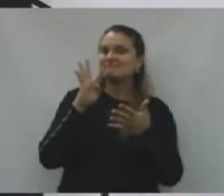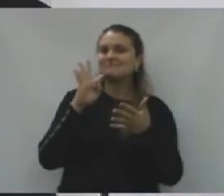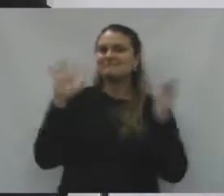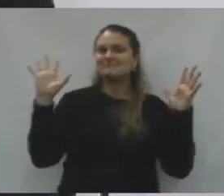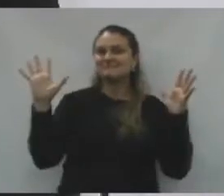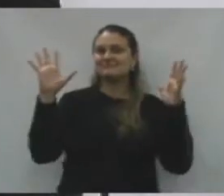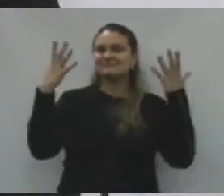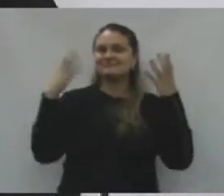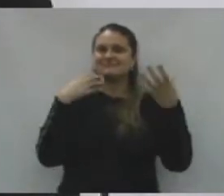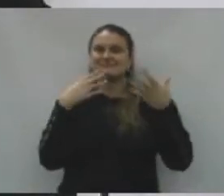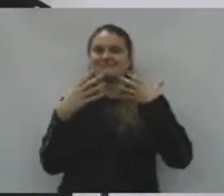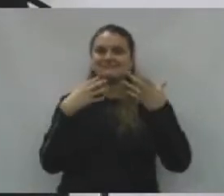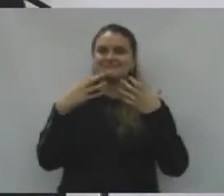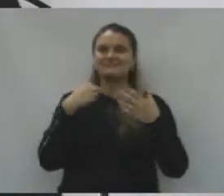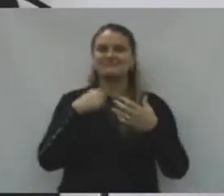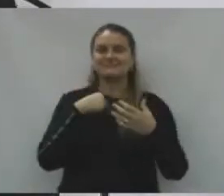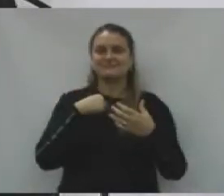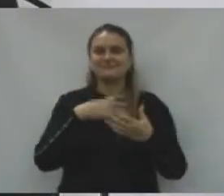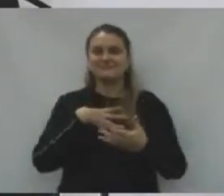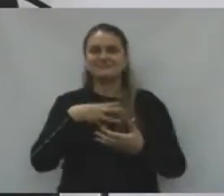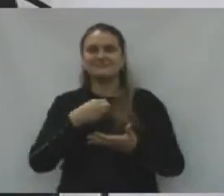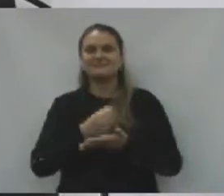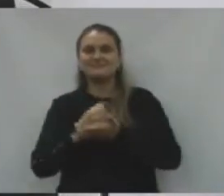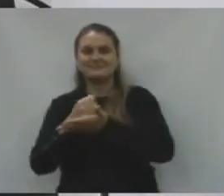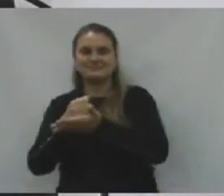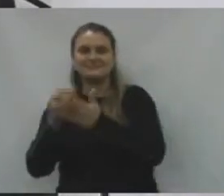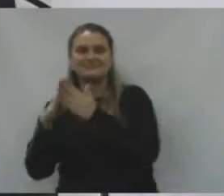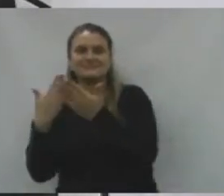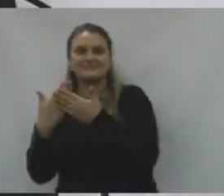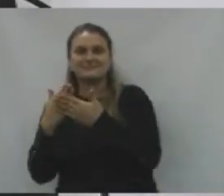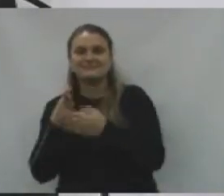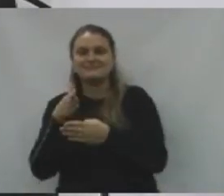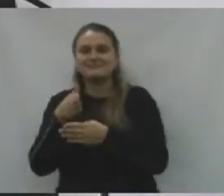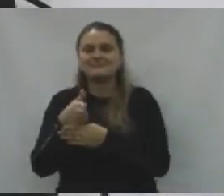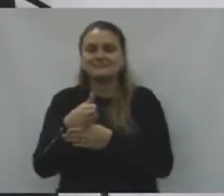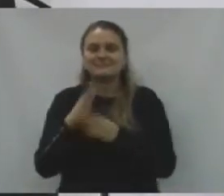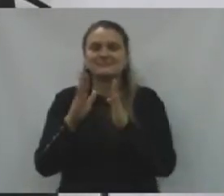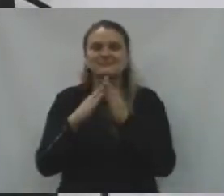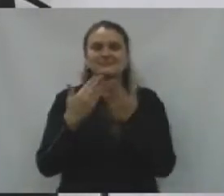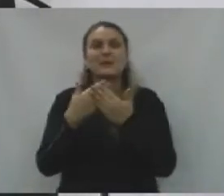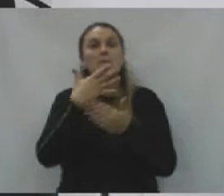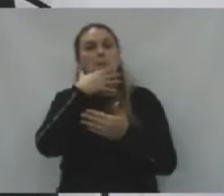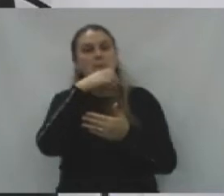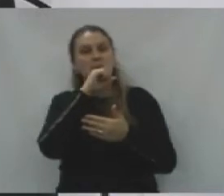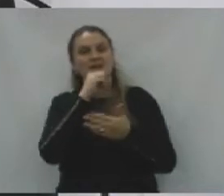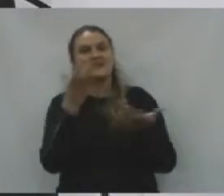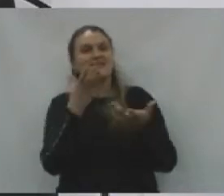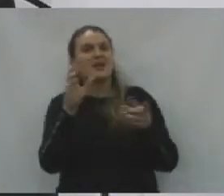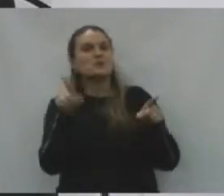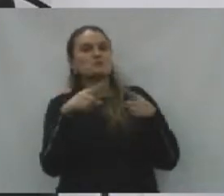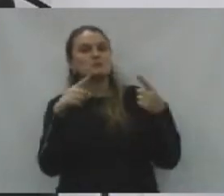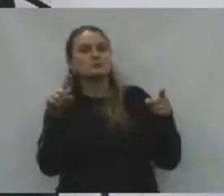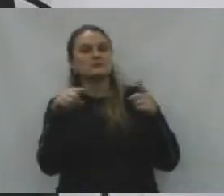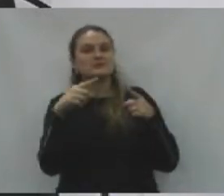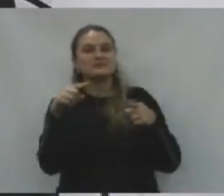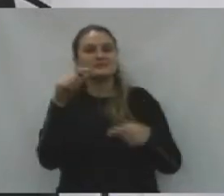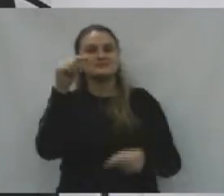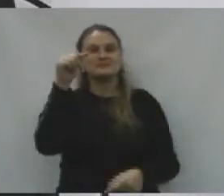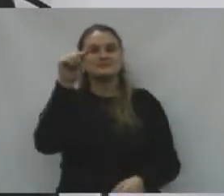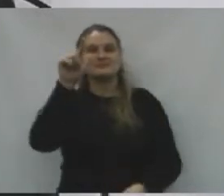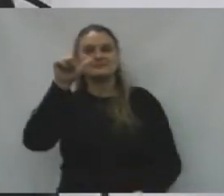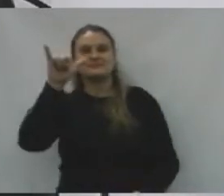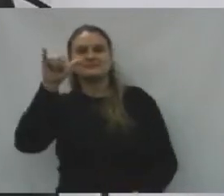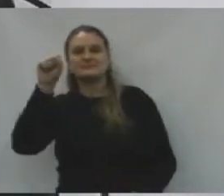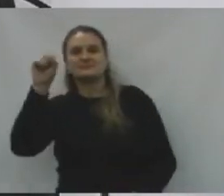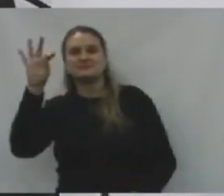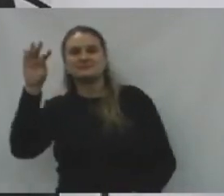Até hoje, minha filha, Laurinha, quando eu levo ela para a escola, ela entra no carro e pede: pai, eu quero a música do